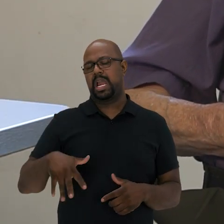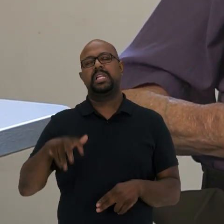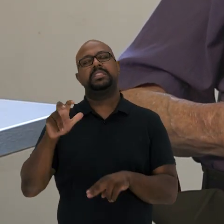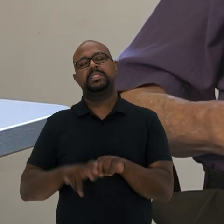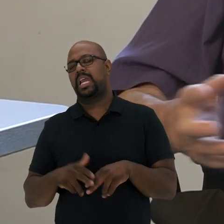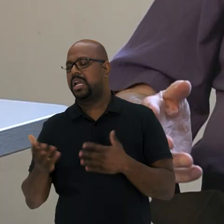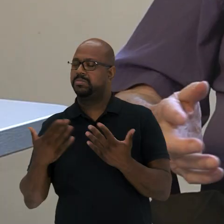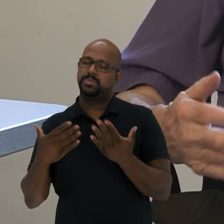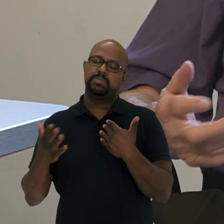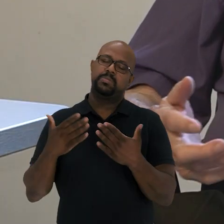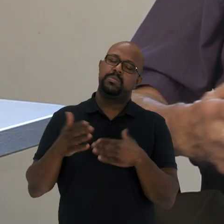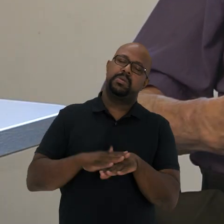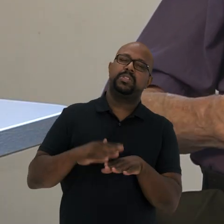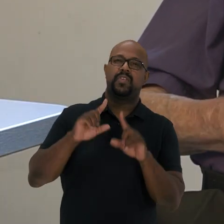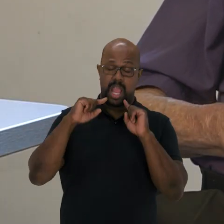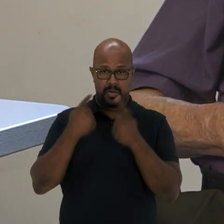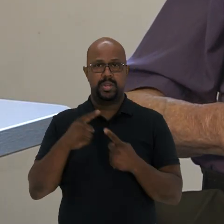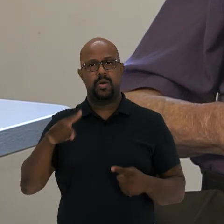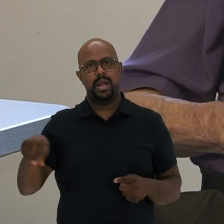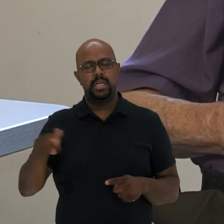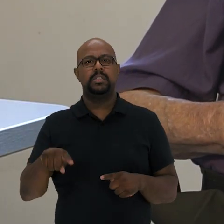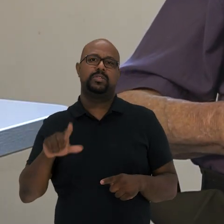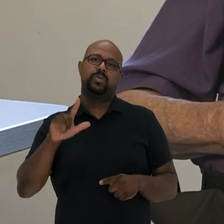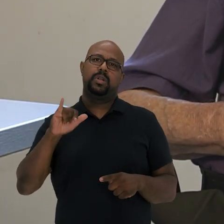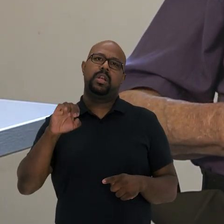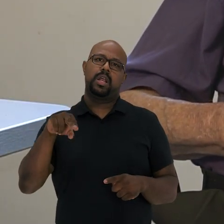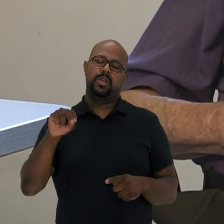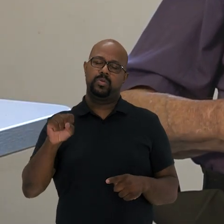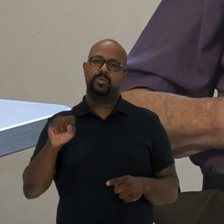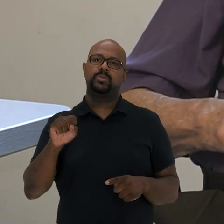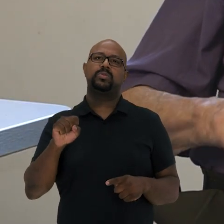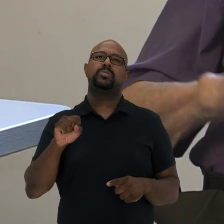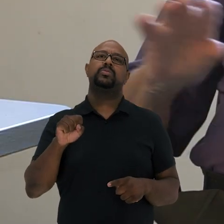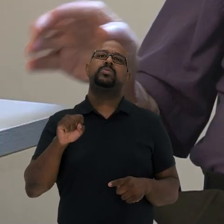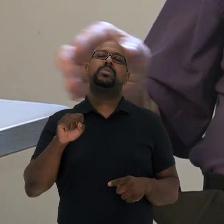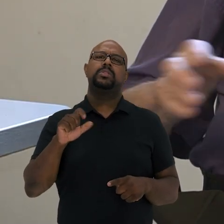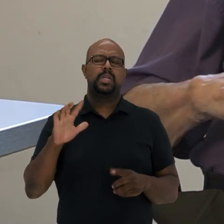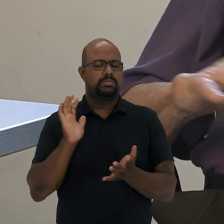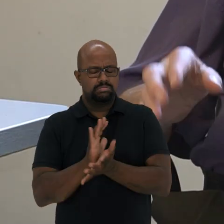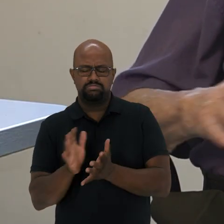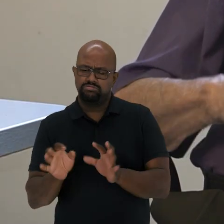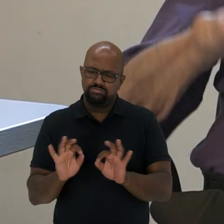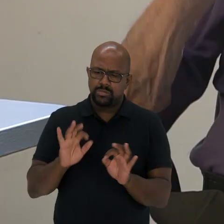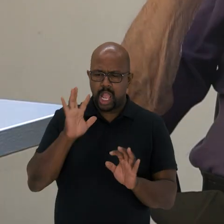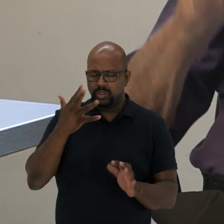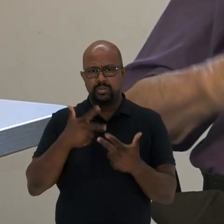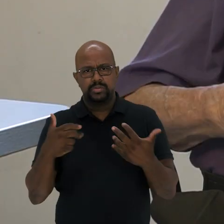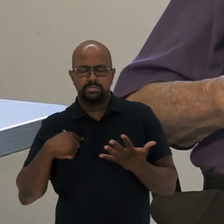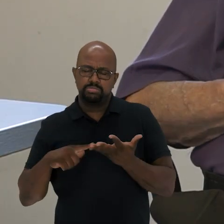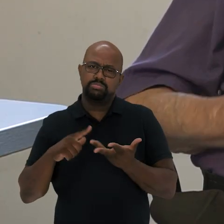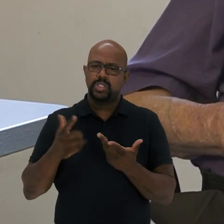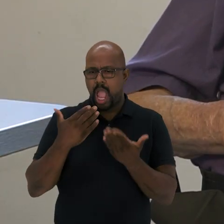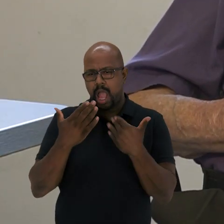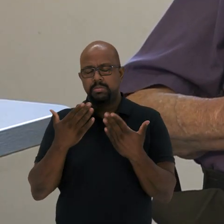sentado ali. A gente fazia as reuniões ali, às vezes do Lions, E a turma resolvia as coisas, então ficava